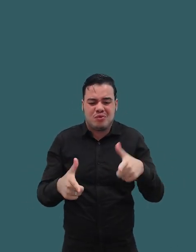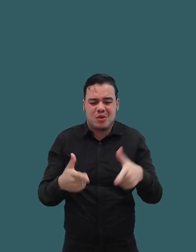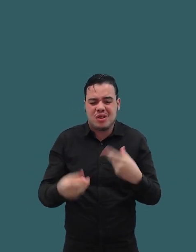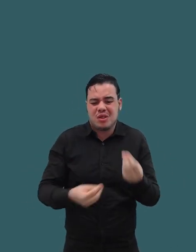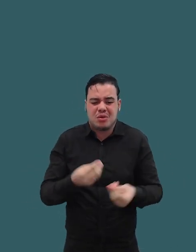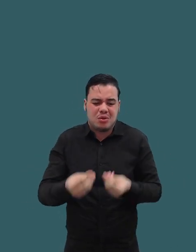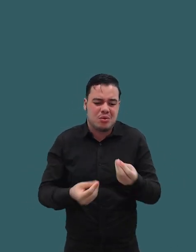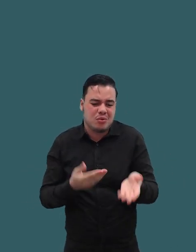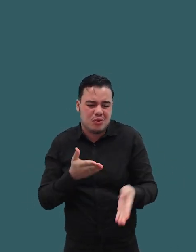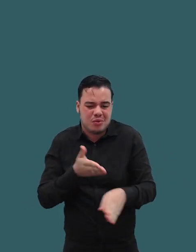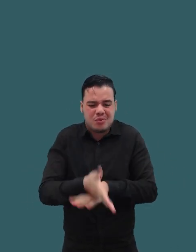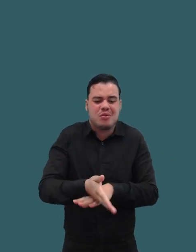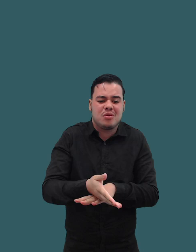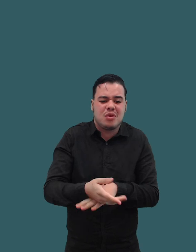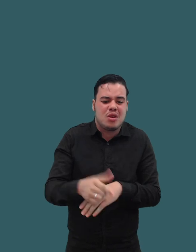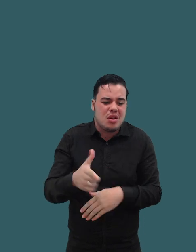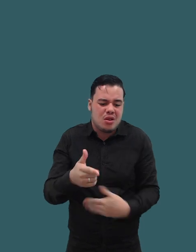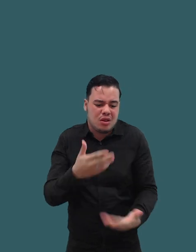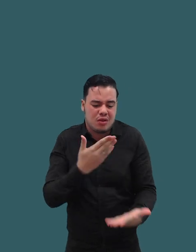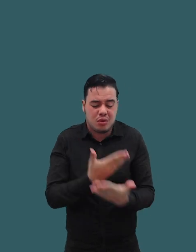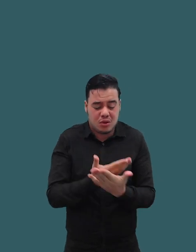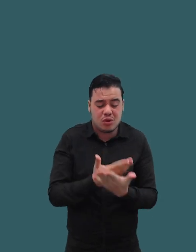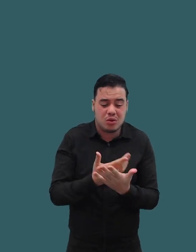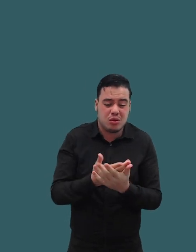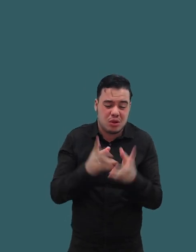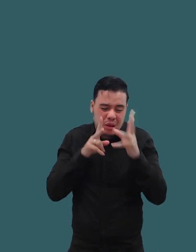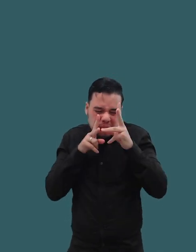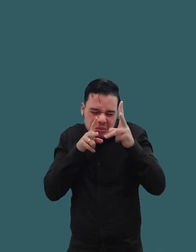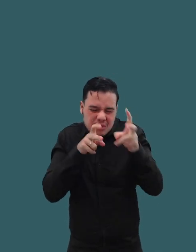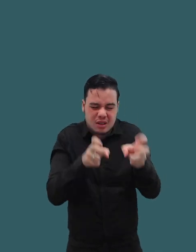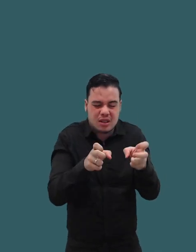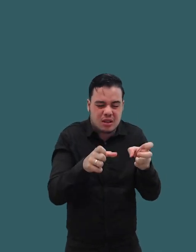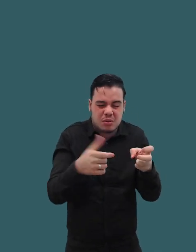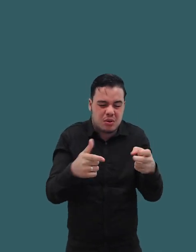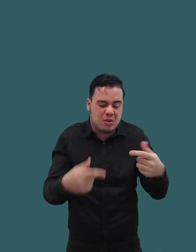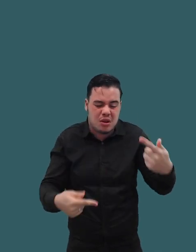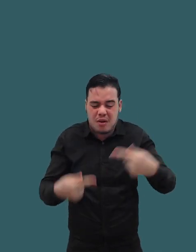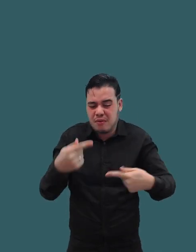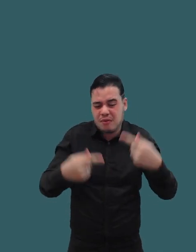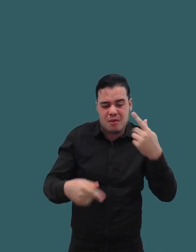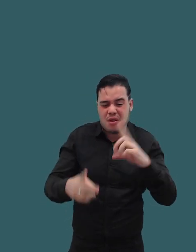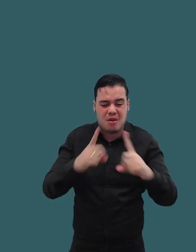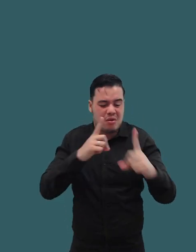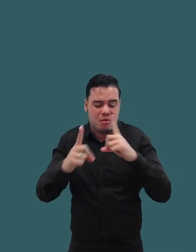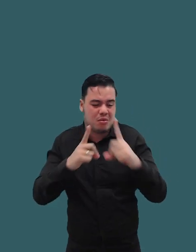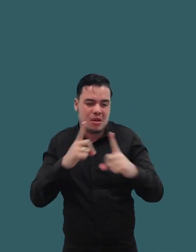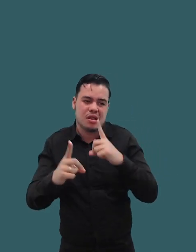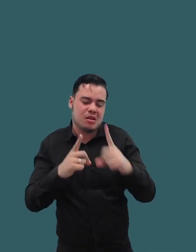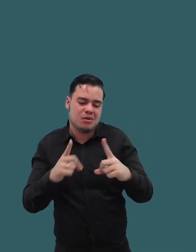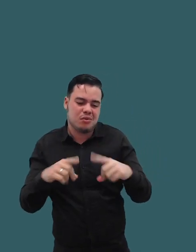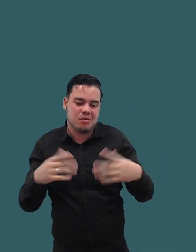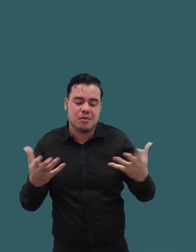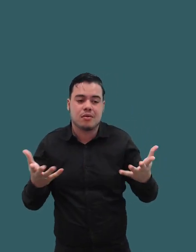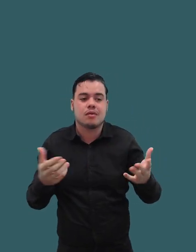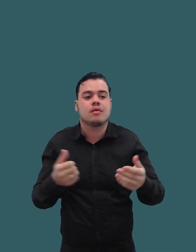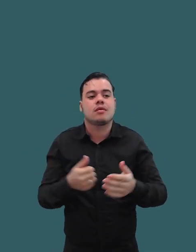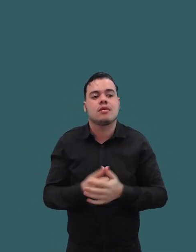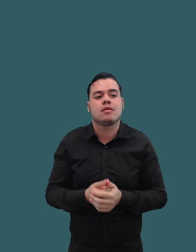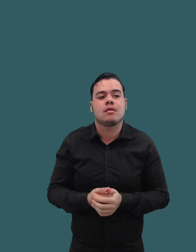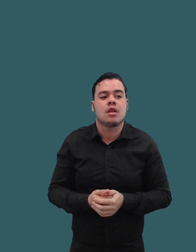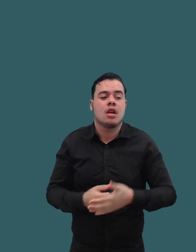devido estudo e sem uma negociação mais transparente para dentro das próprias categorias